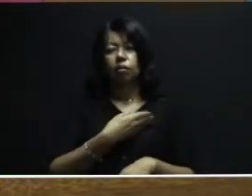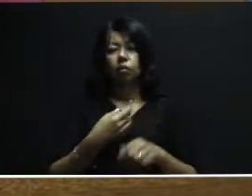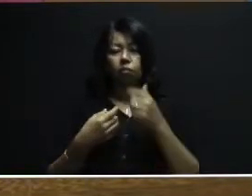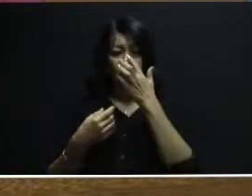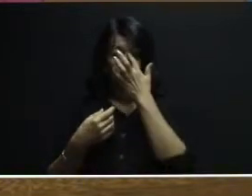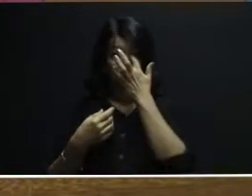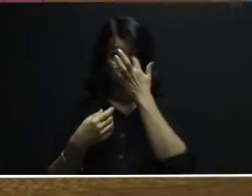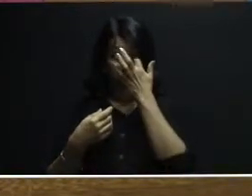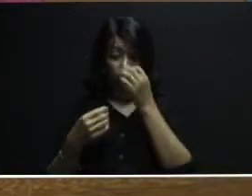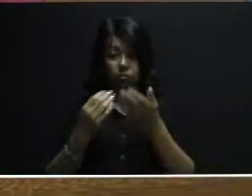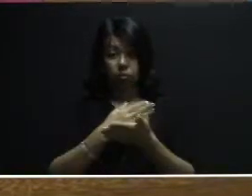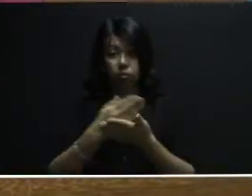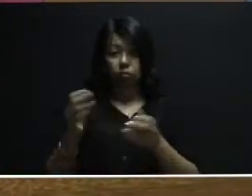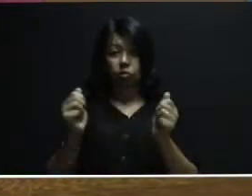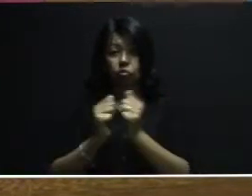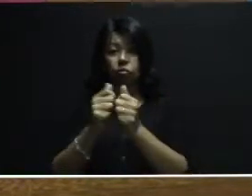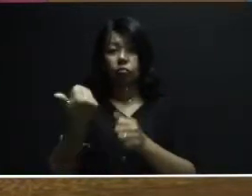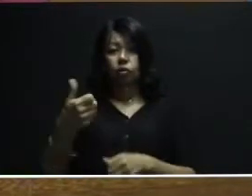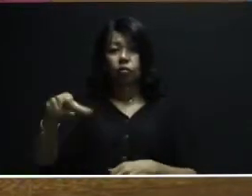Bueno, começamos juntos lá em